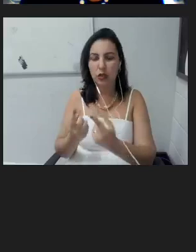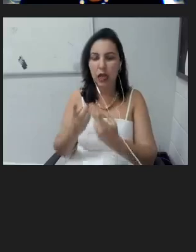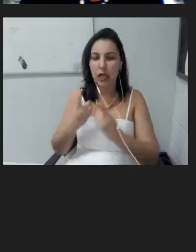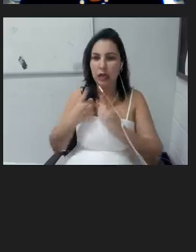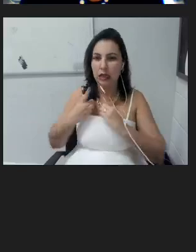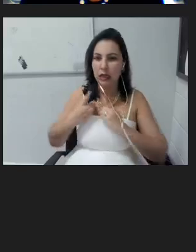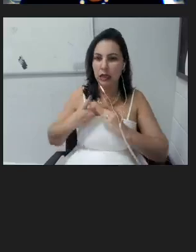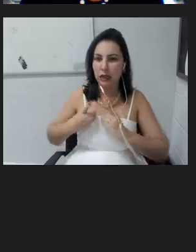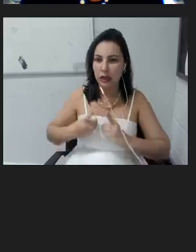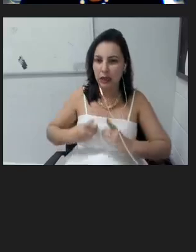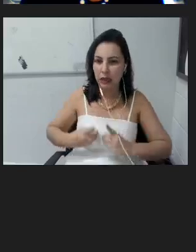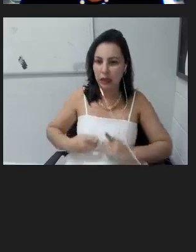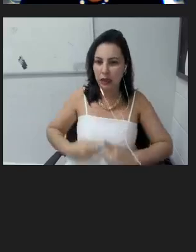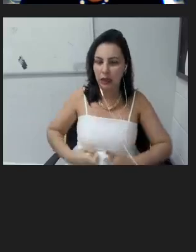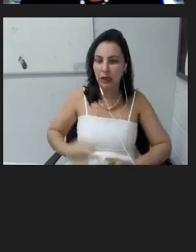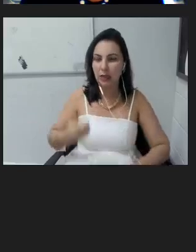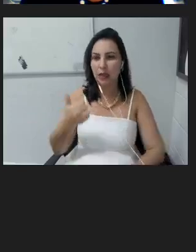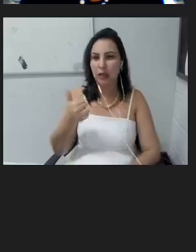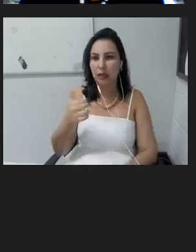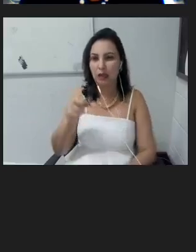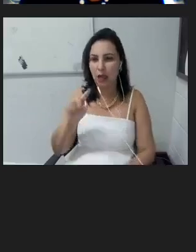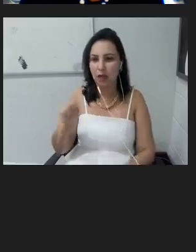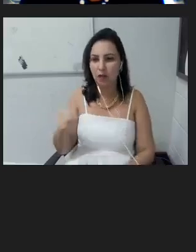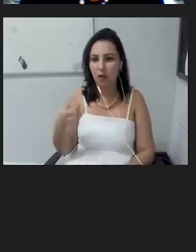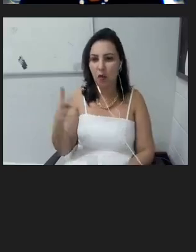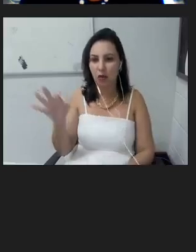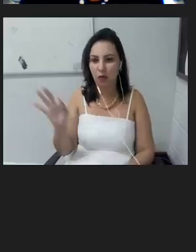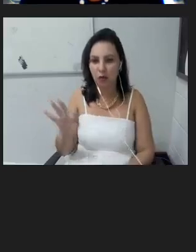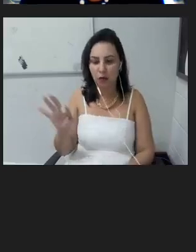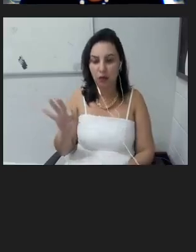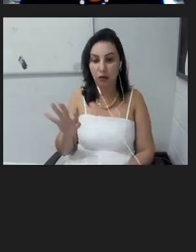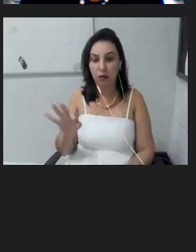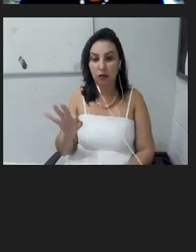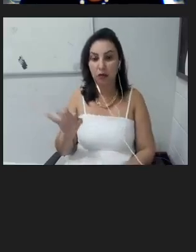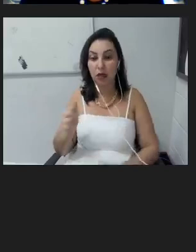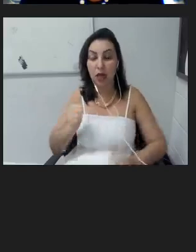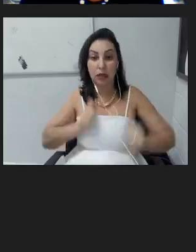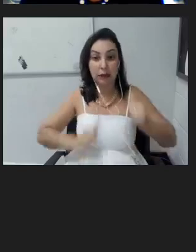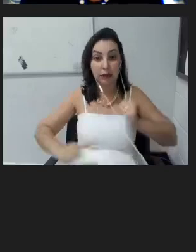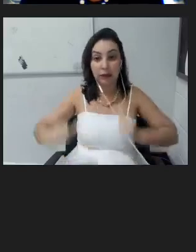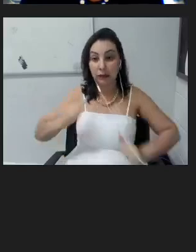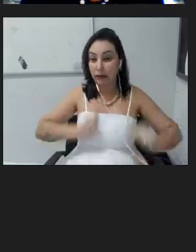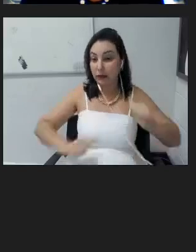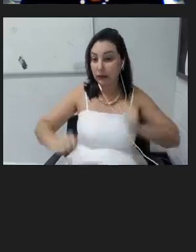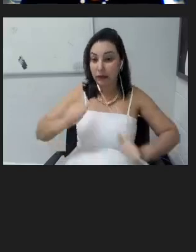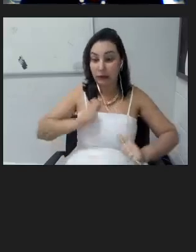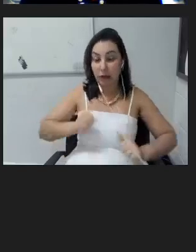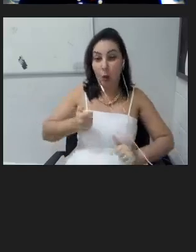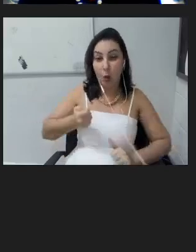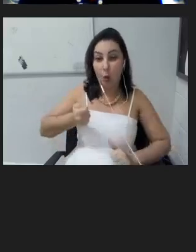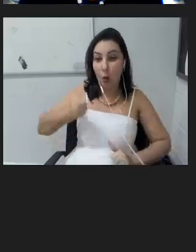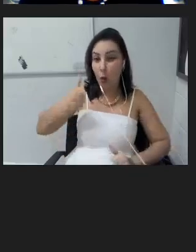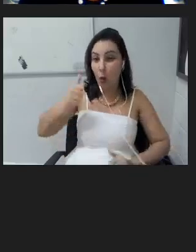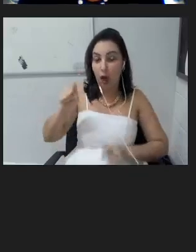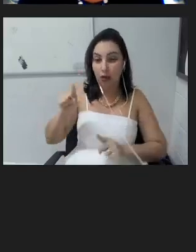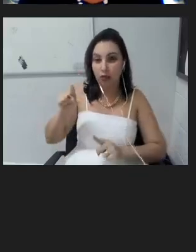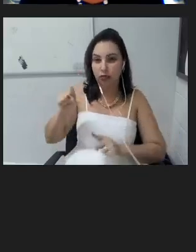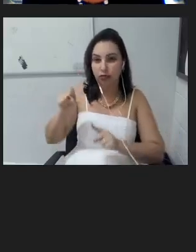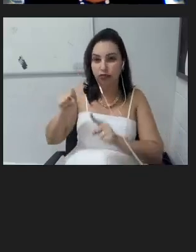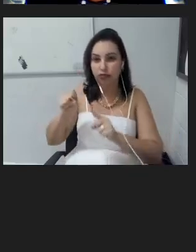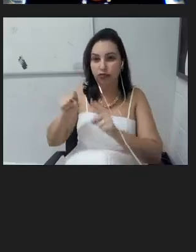de 10,4%. E a ansiedade quase chegando também ali,